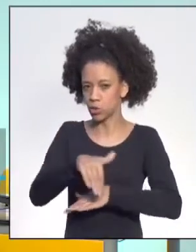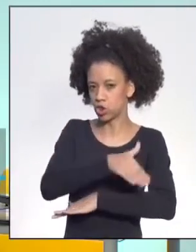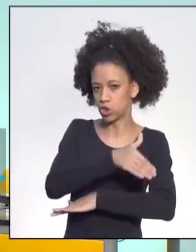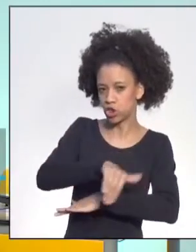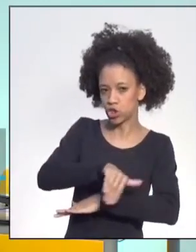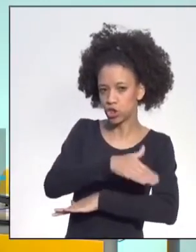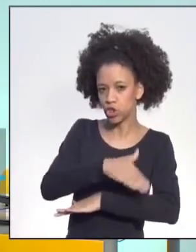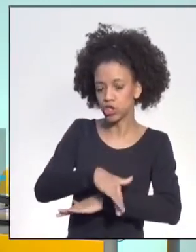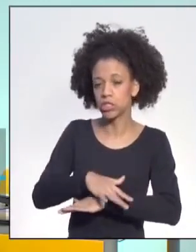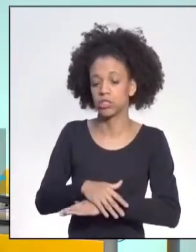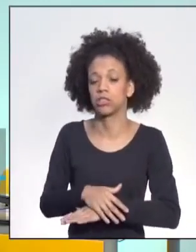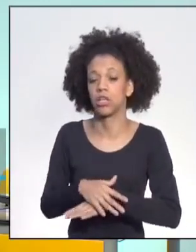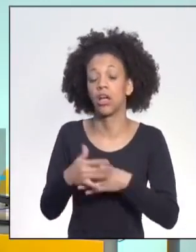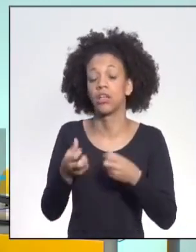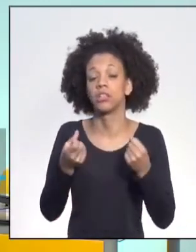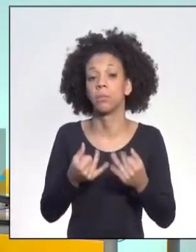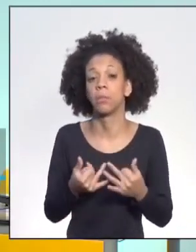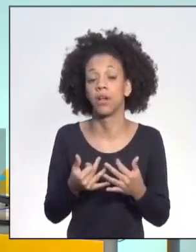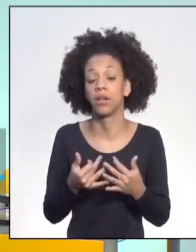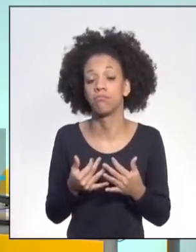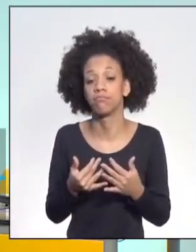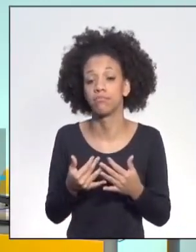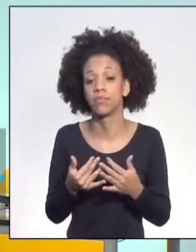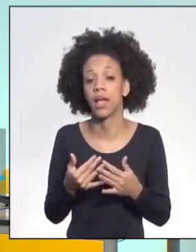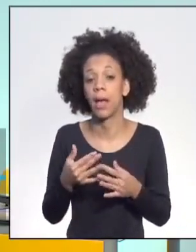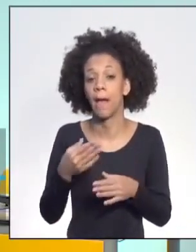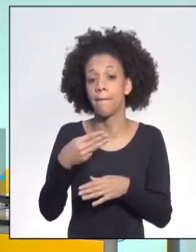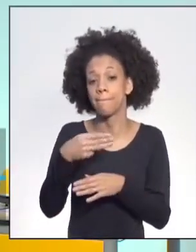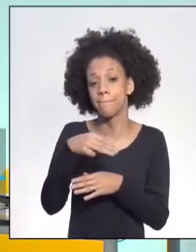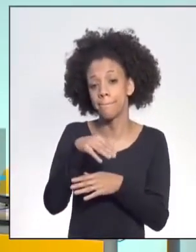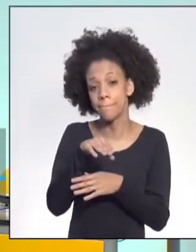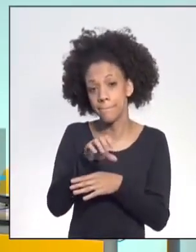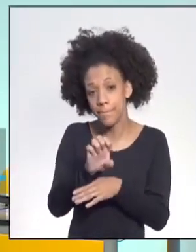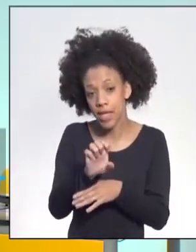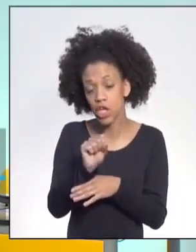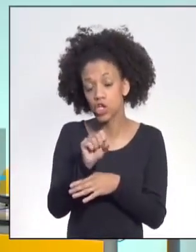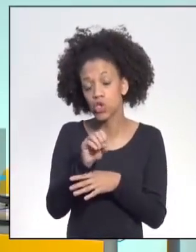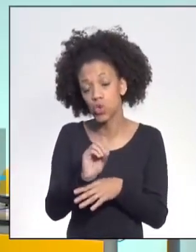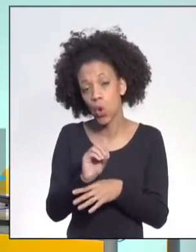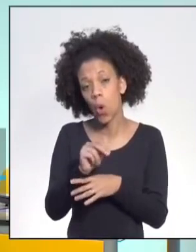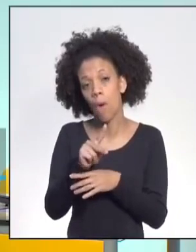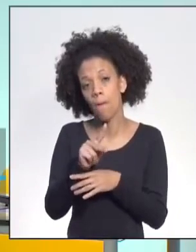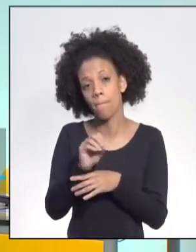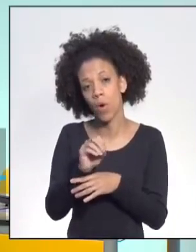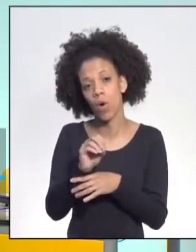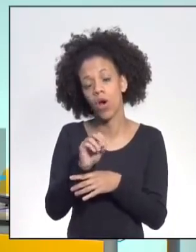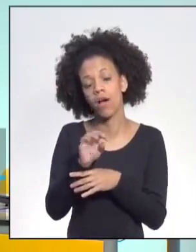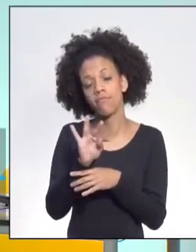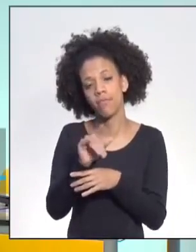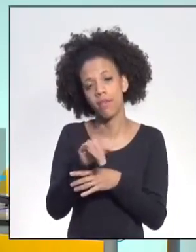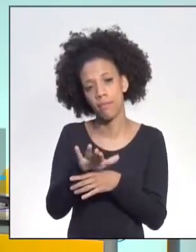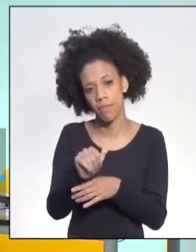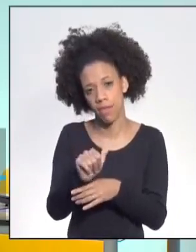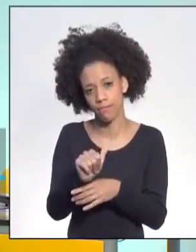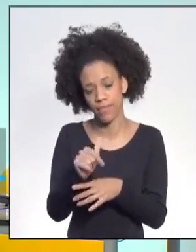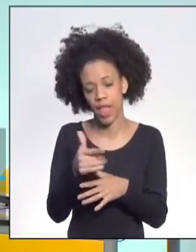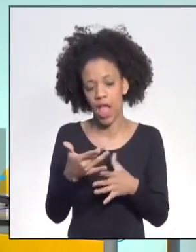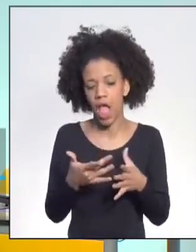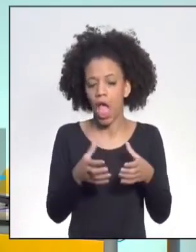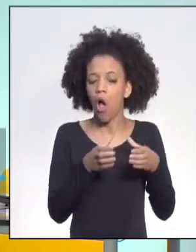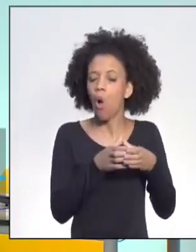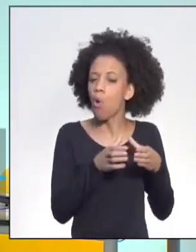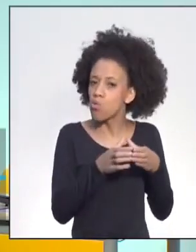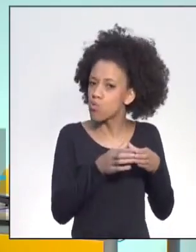rios. E, falando disso, entramos na Mesopotâmia. A Mesopotâmia é uma civilização, é a